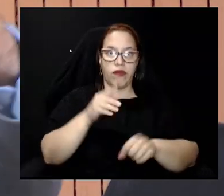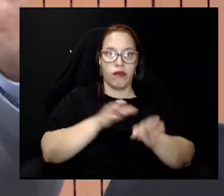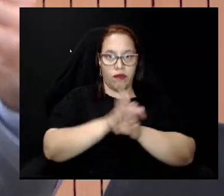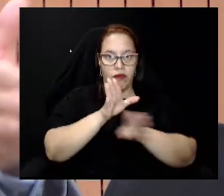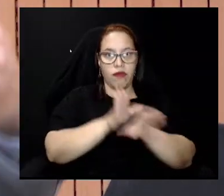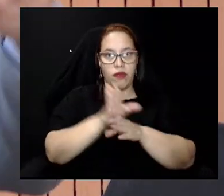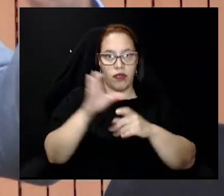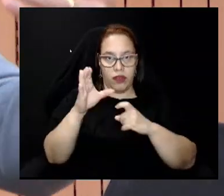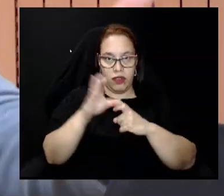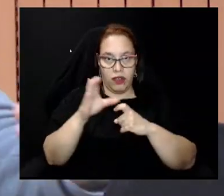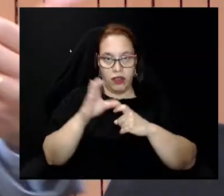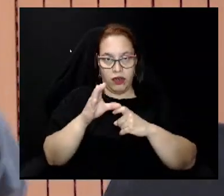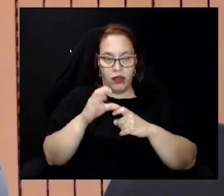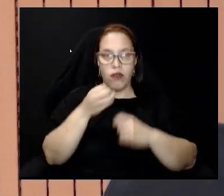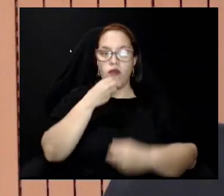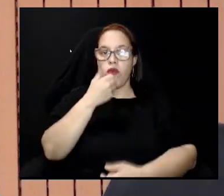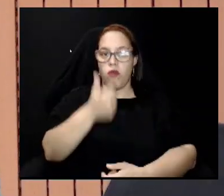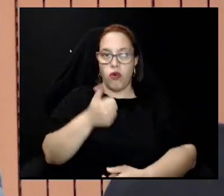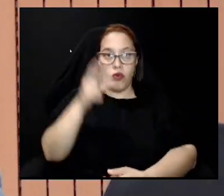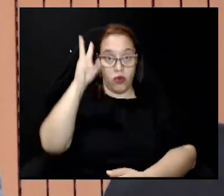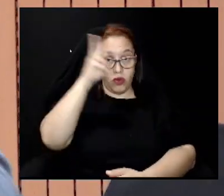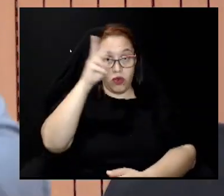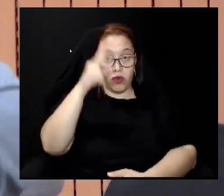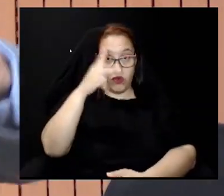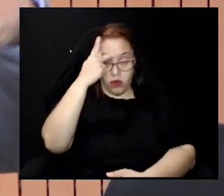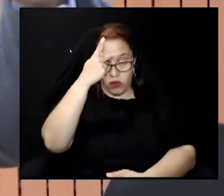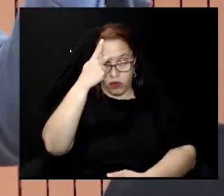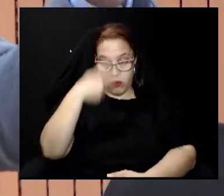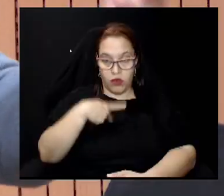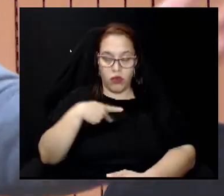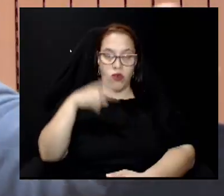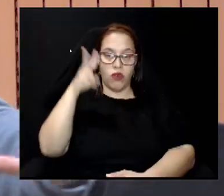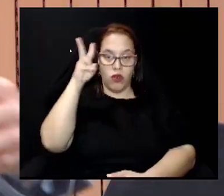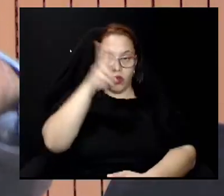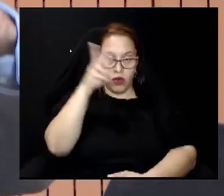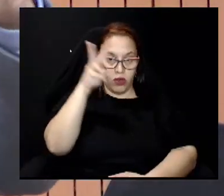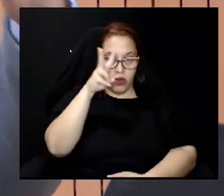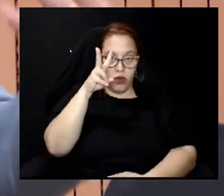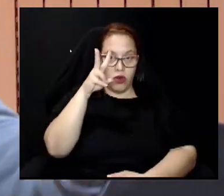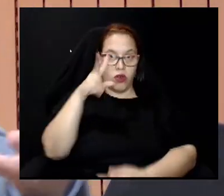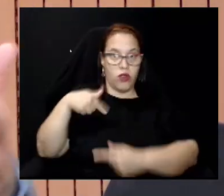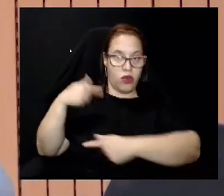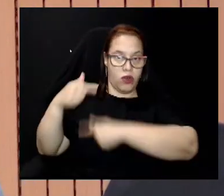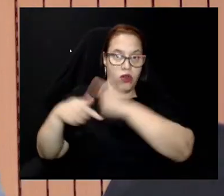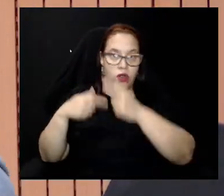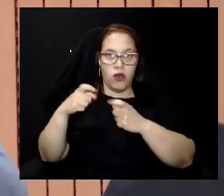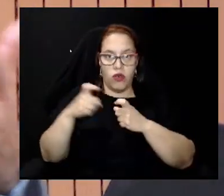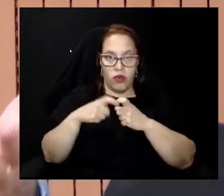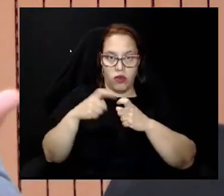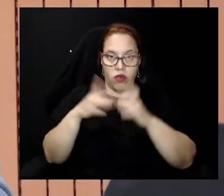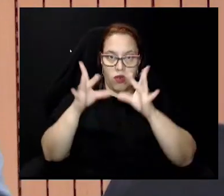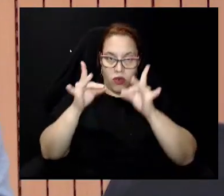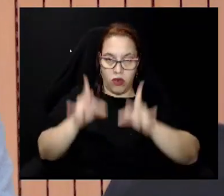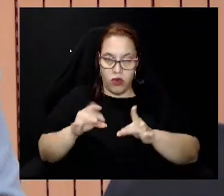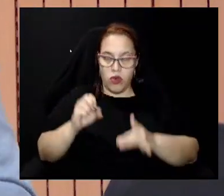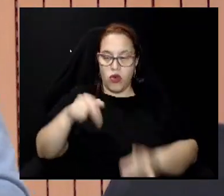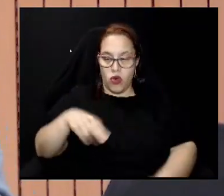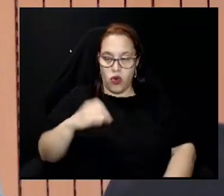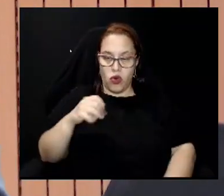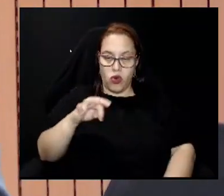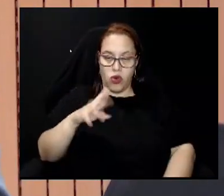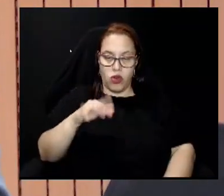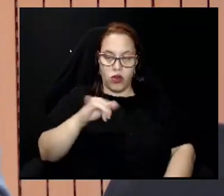uma boa história pessoal e familiar, né? Seja pelo ginecologista especialista, pelo oncologista, ou pelo geneticista,